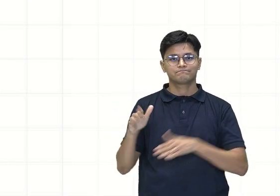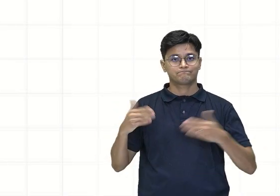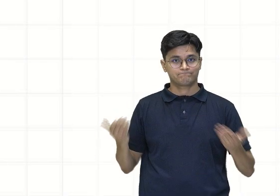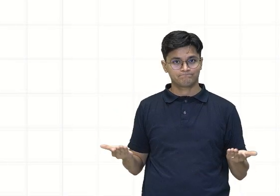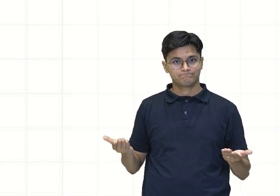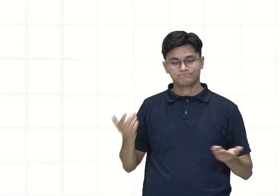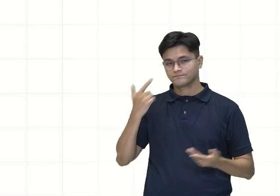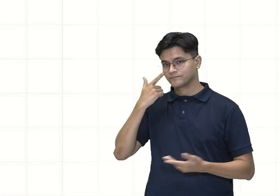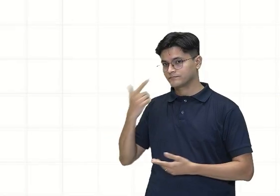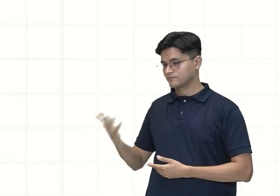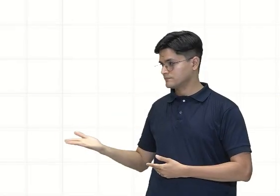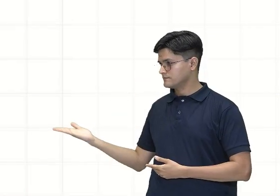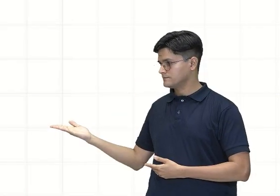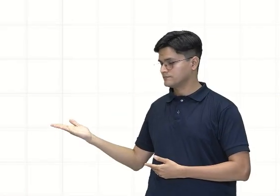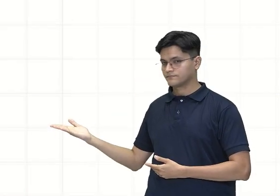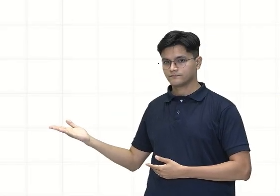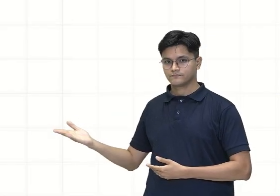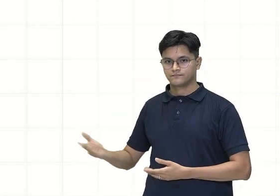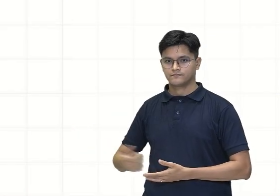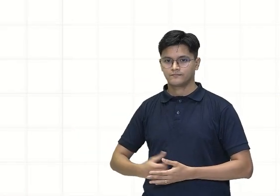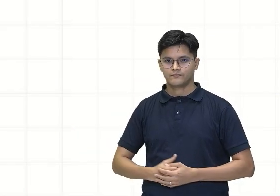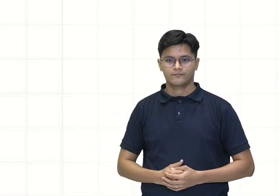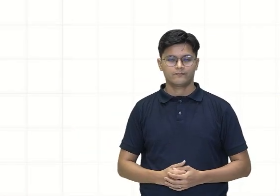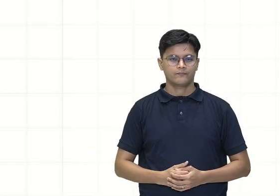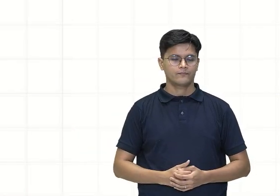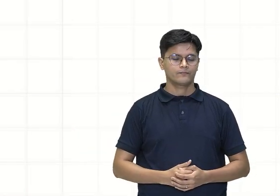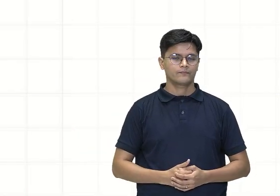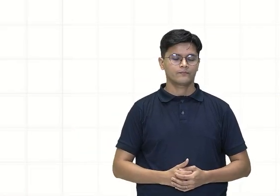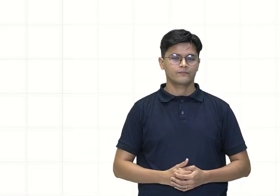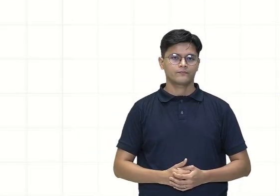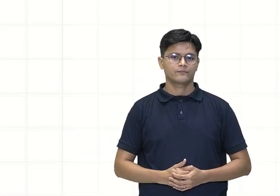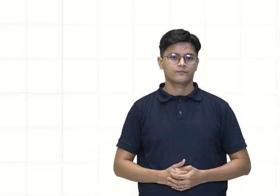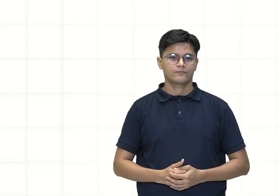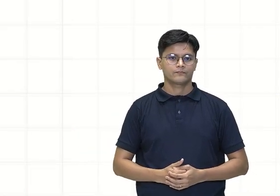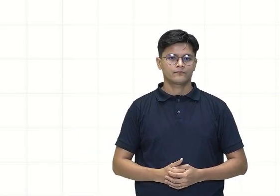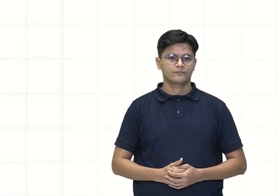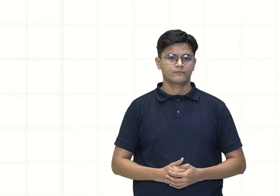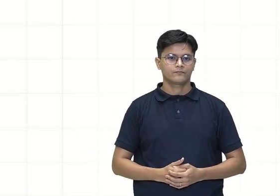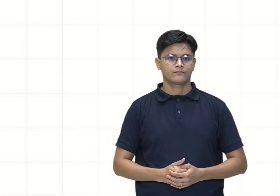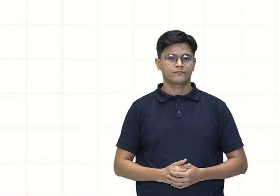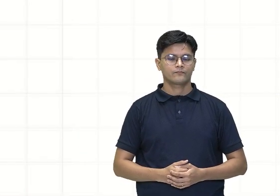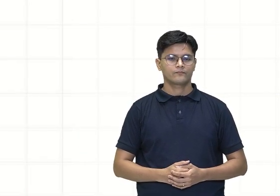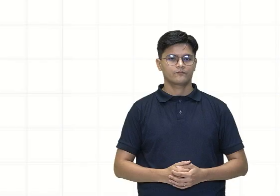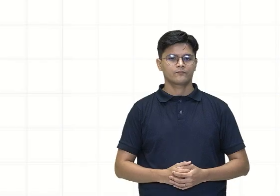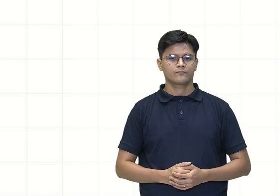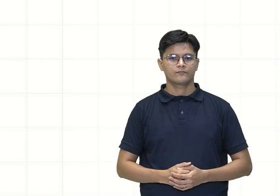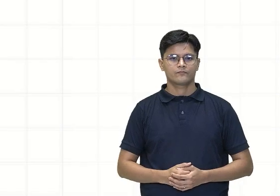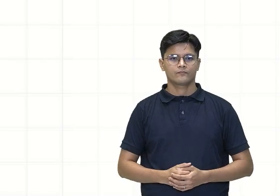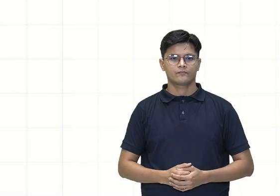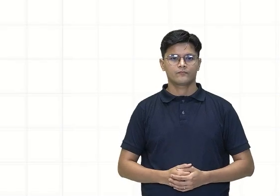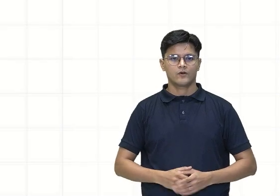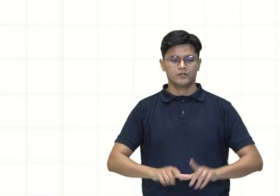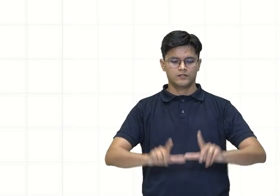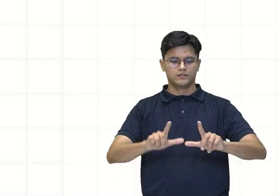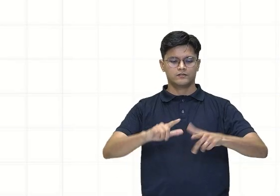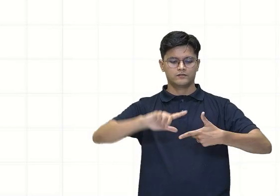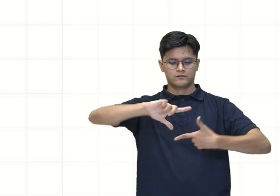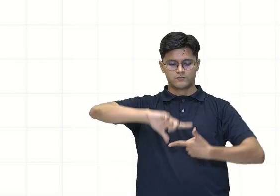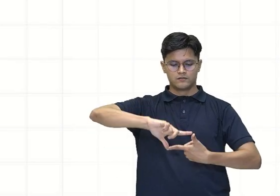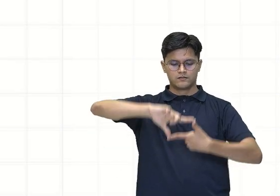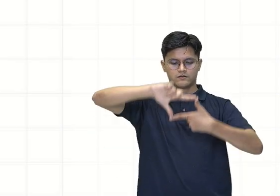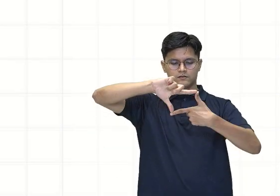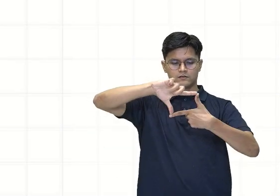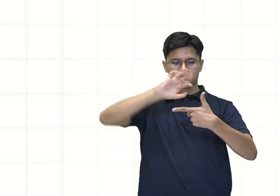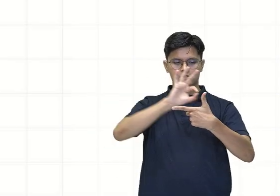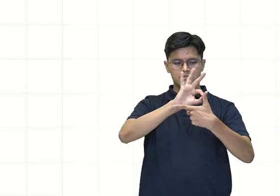completa, tá? Então aqui, eu vou passar aqui a minha linhazinha aqui, e aí eu vou